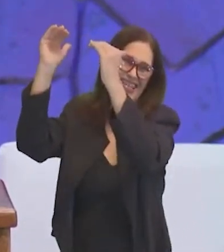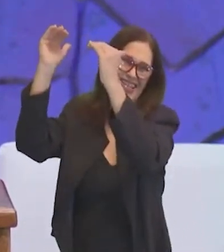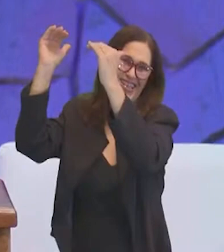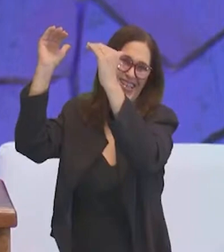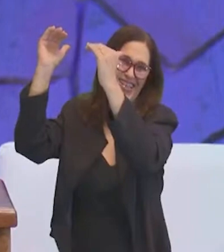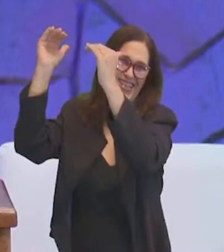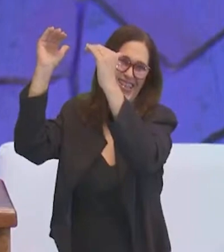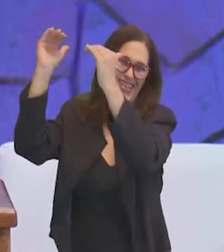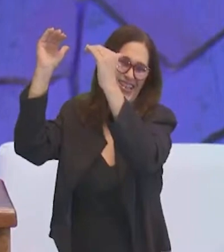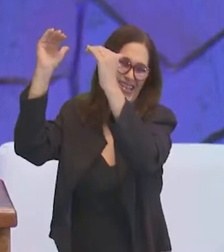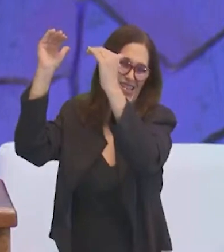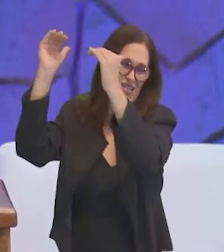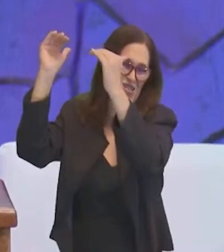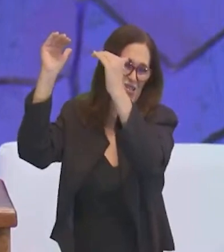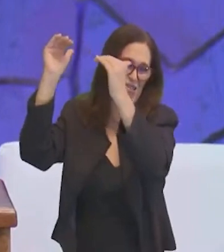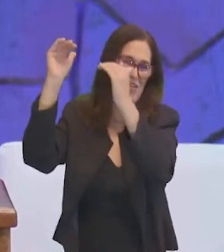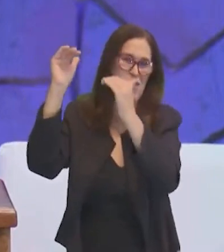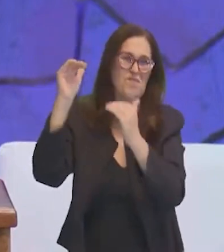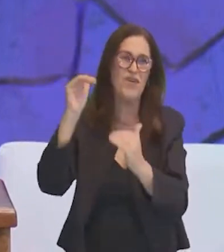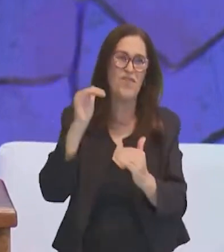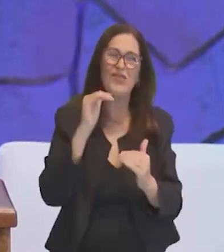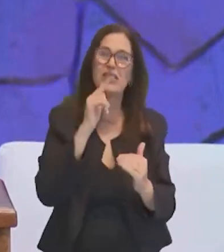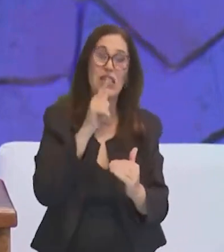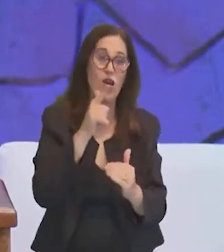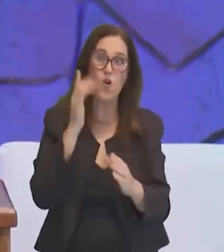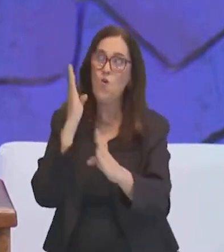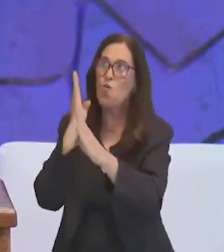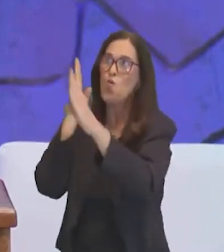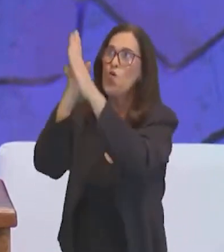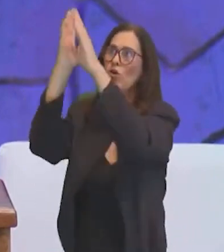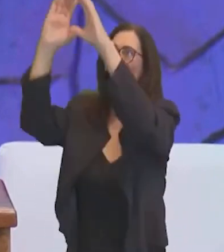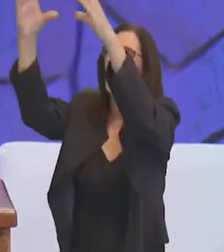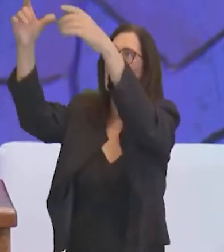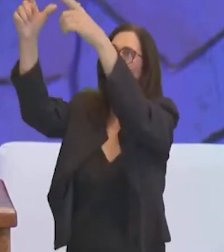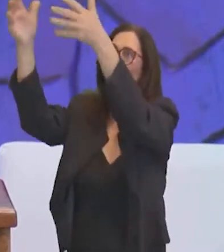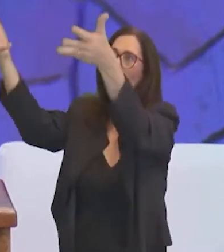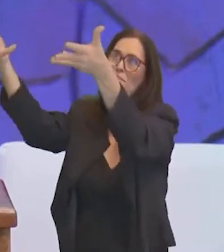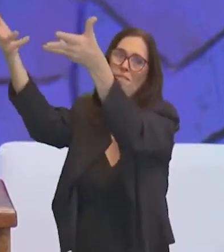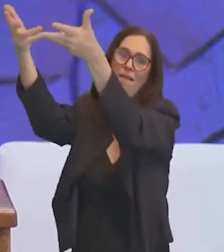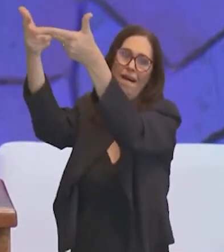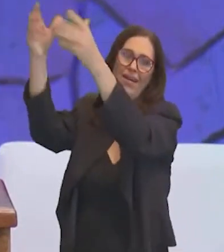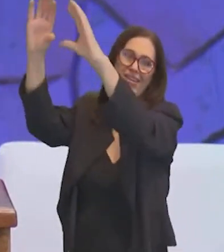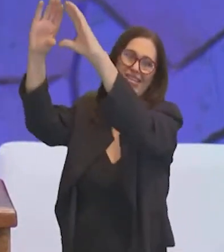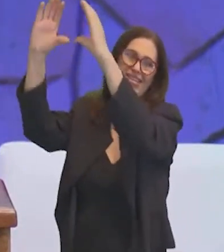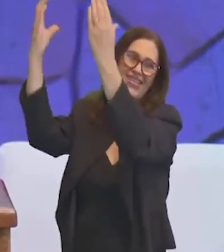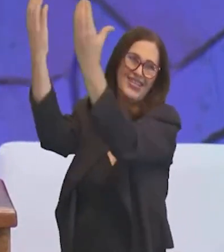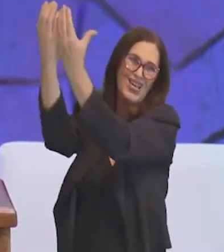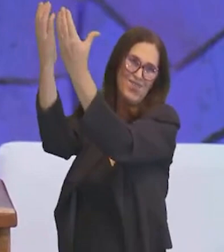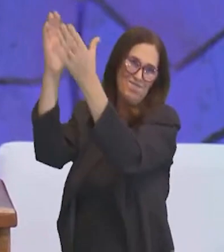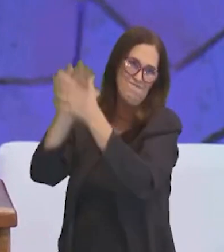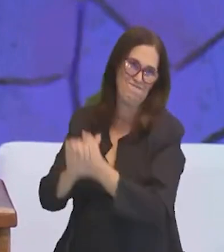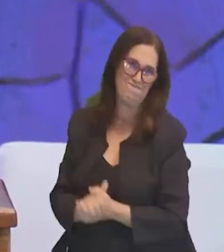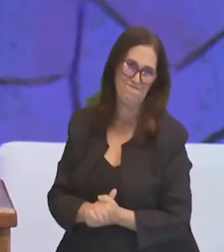para que um dia possamos nos encontrar neste lugar maravilhoso chamado céu.